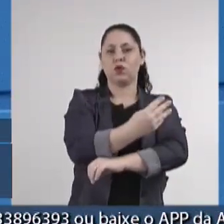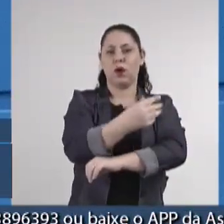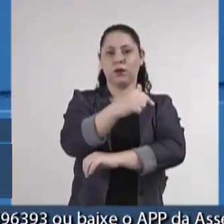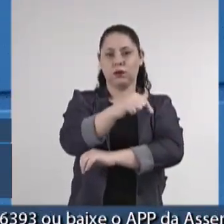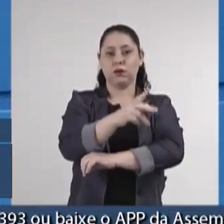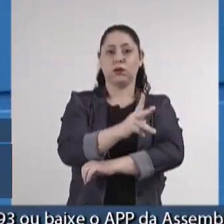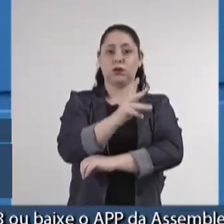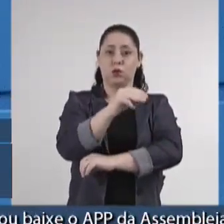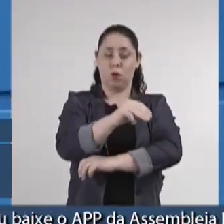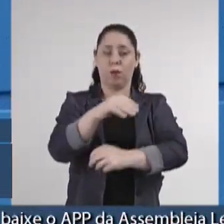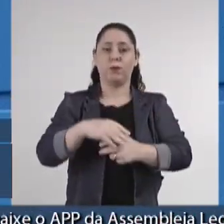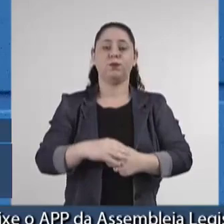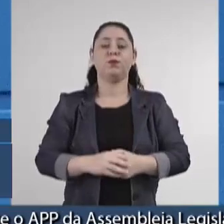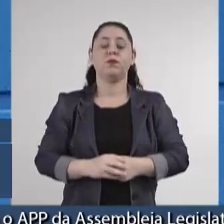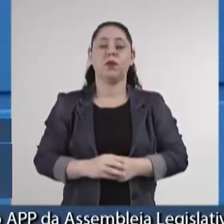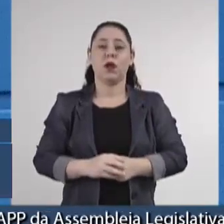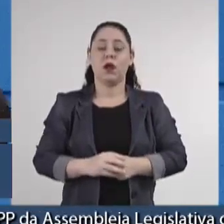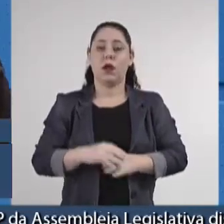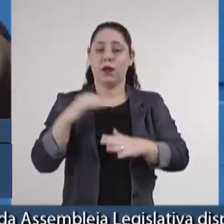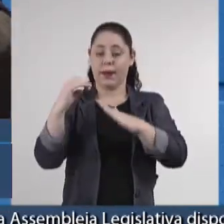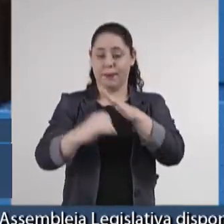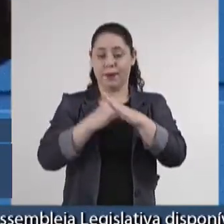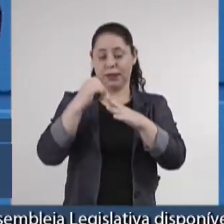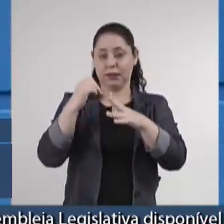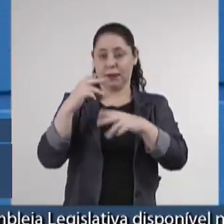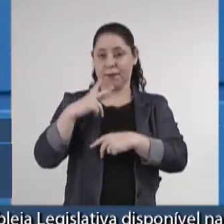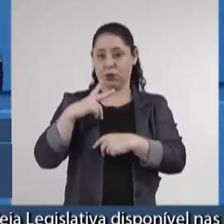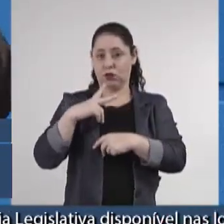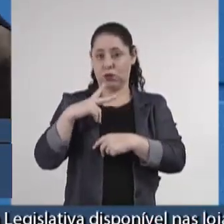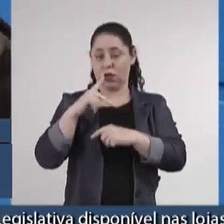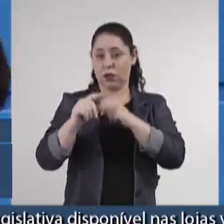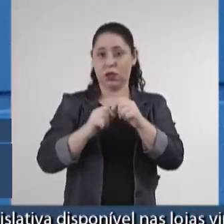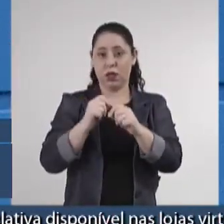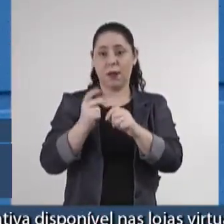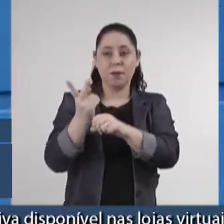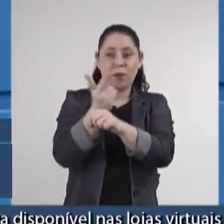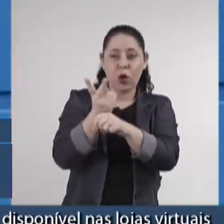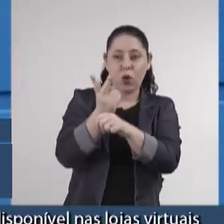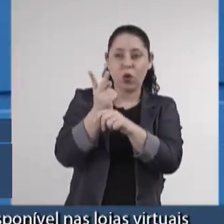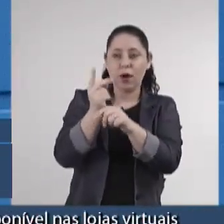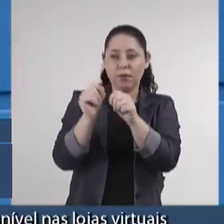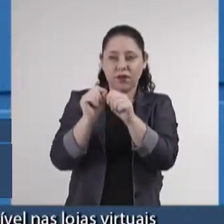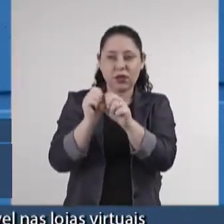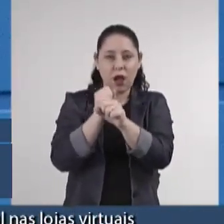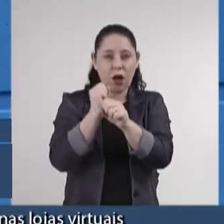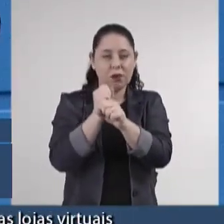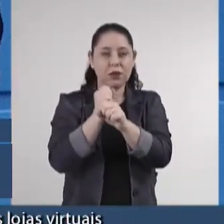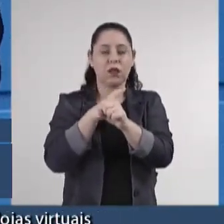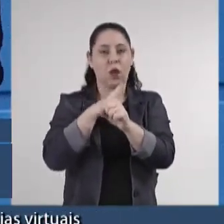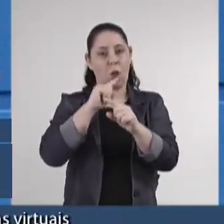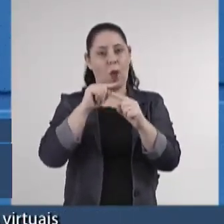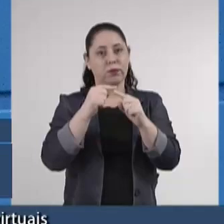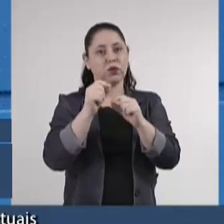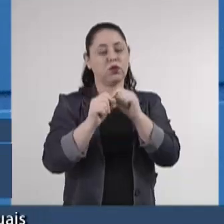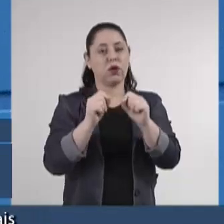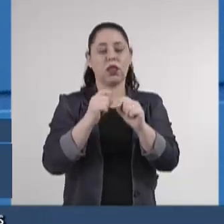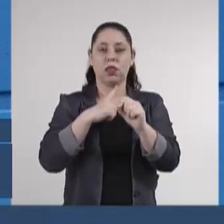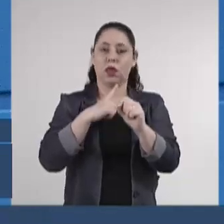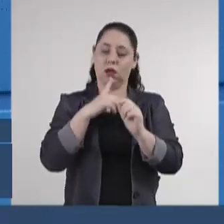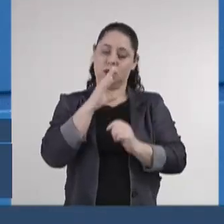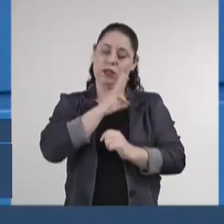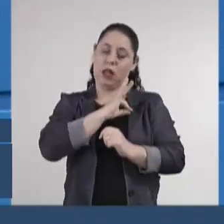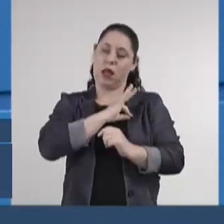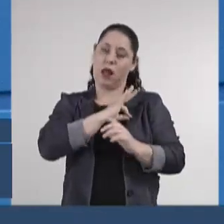847 quilômetros. A empresa privada que busca, a concessionária, ela tem por objetivo ter